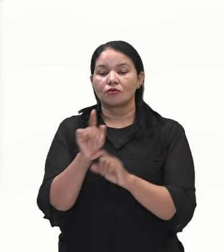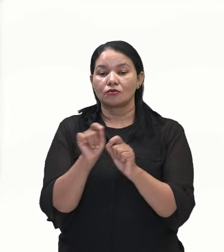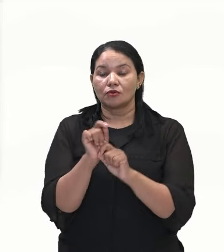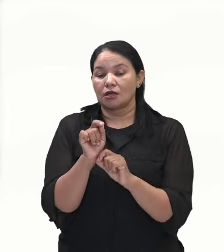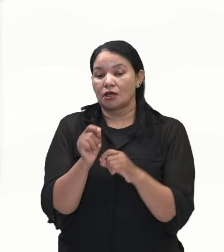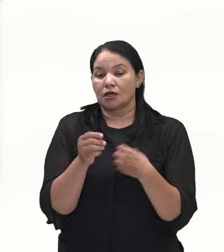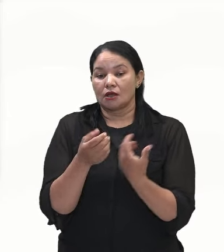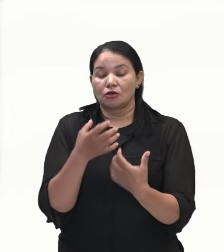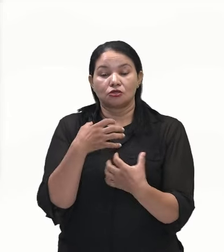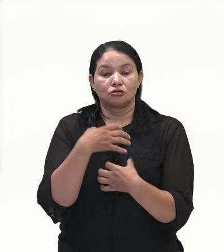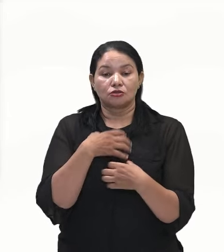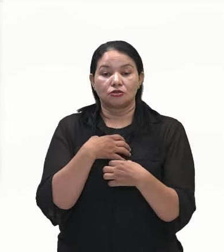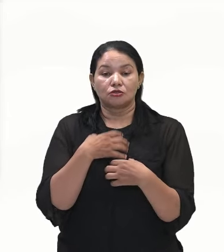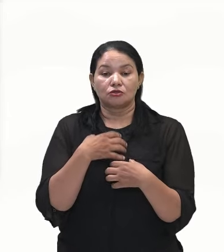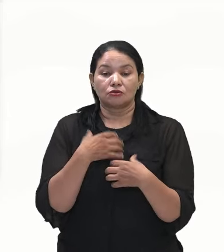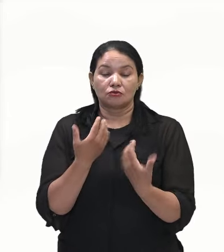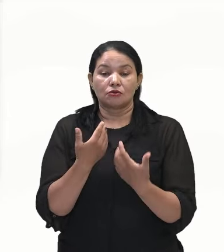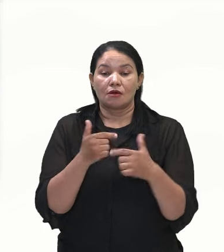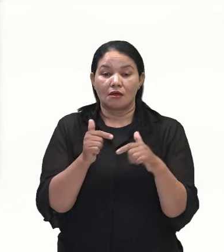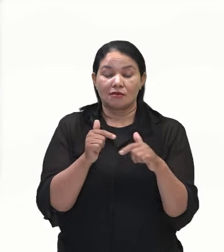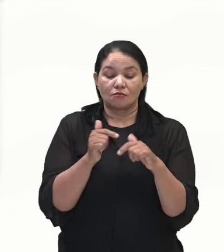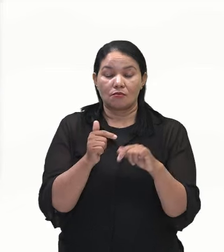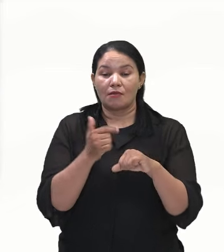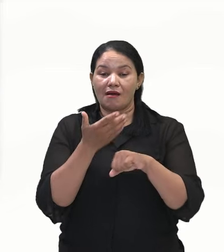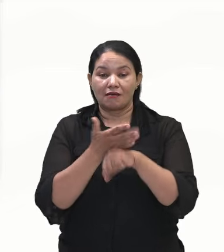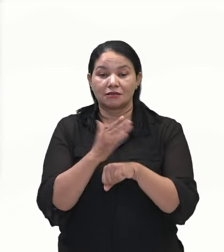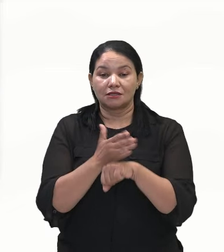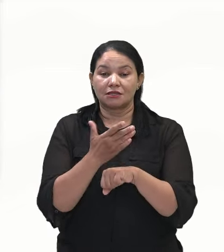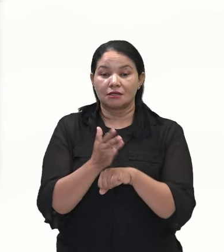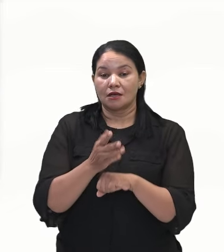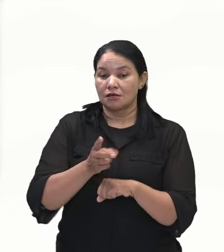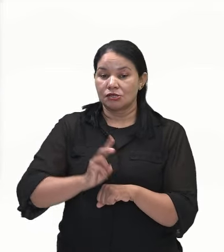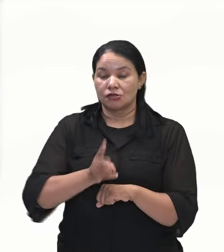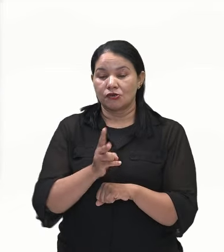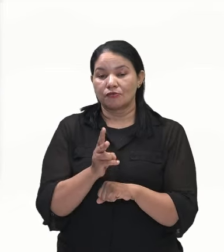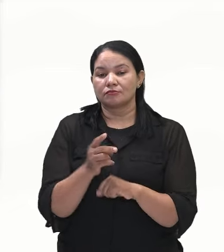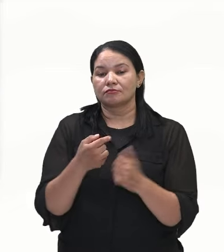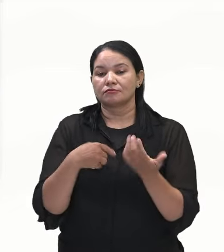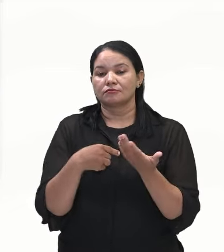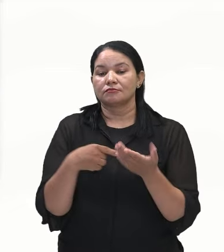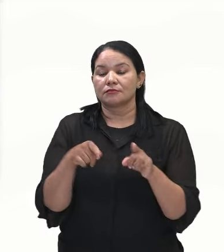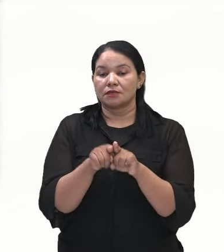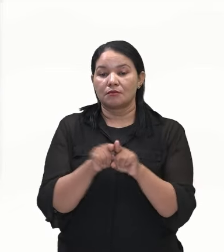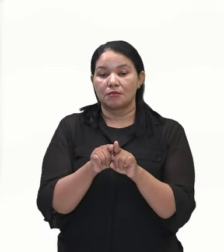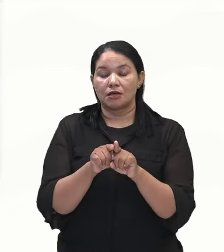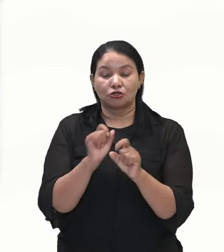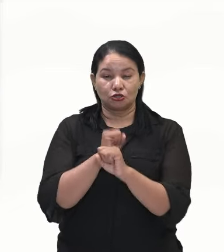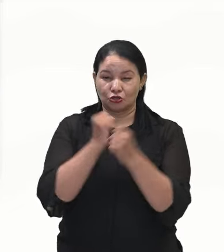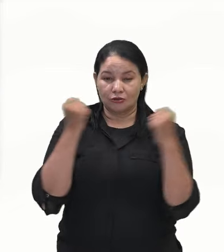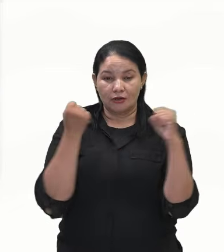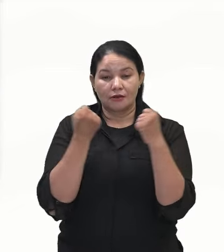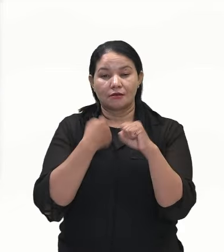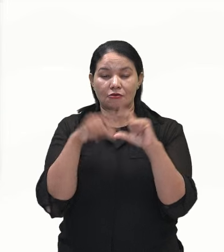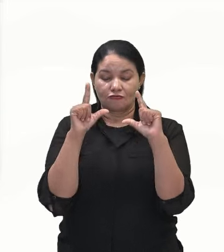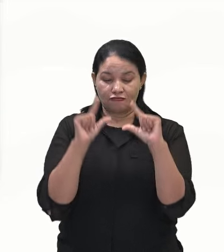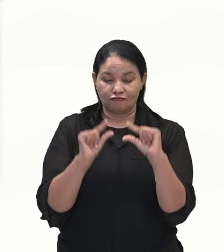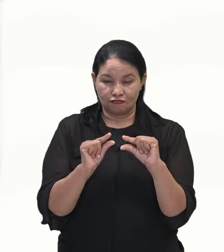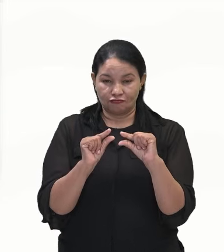de permanecer ativo and reduce my stress, e reduzir meu estresse.